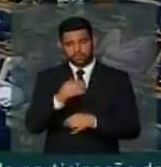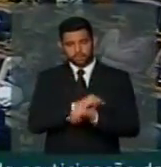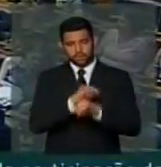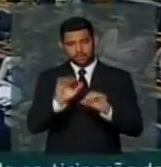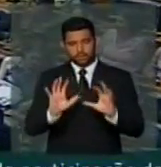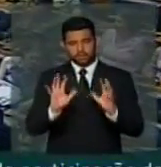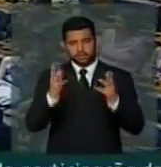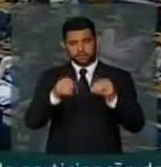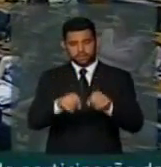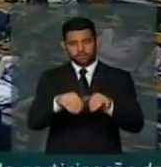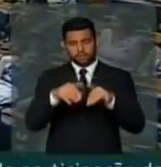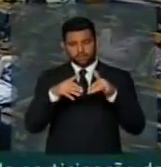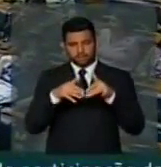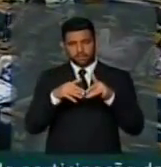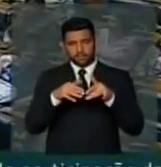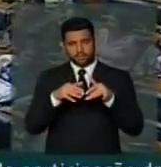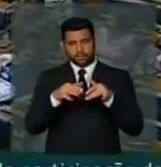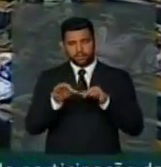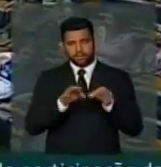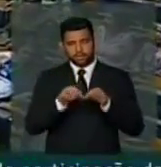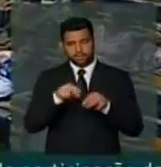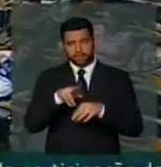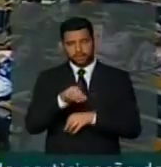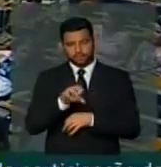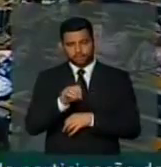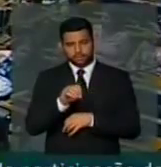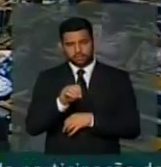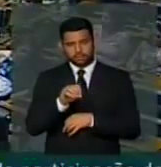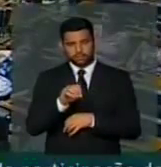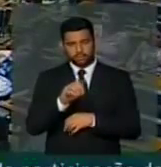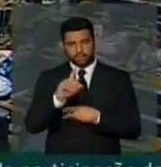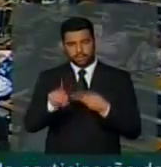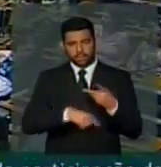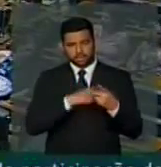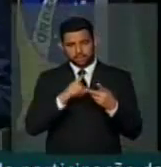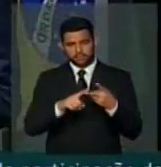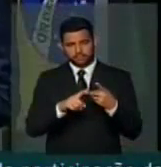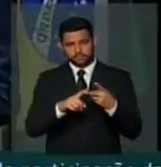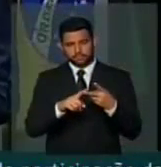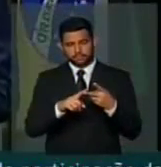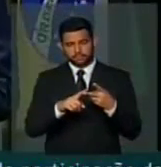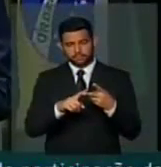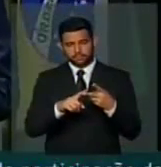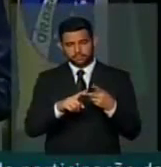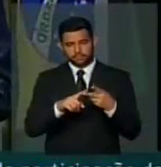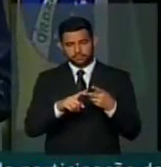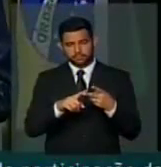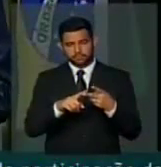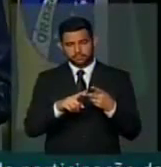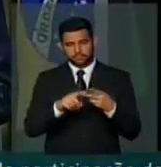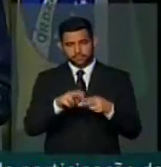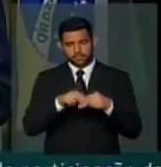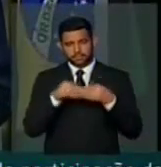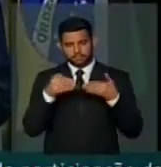da sessão de abertura da Organização das Nações Unidas, além de ser